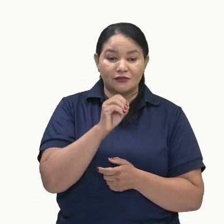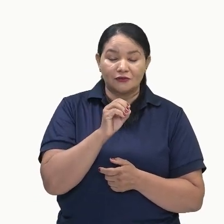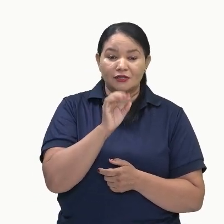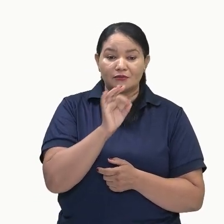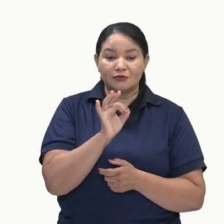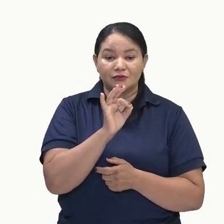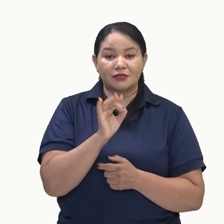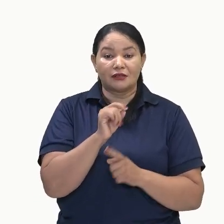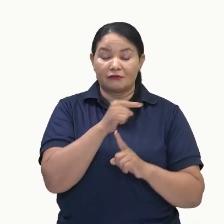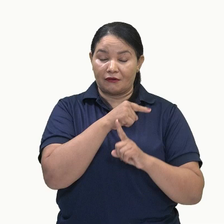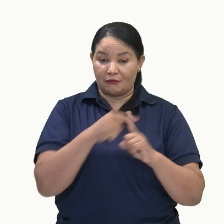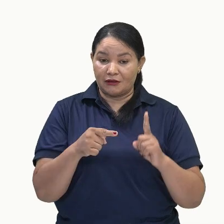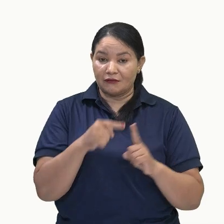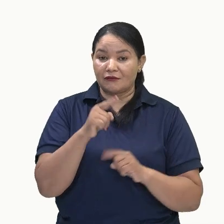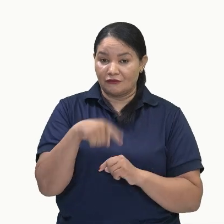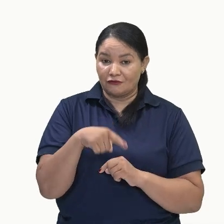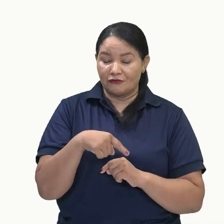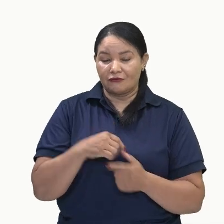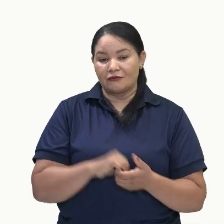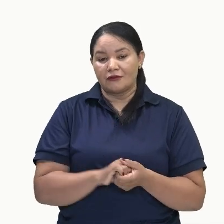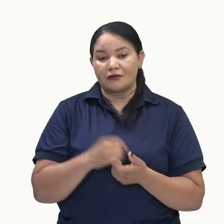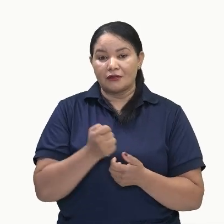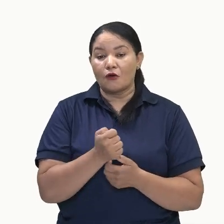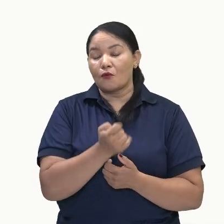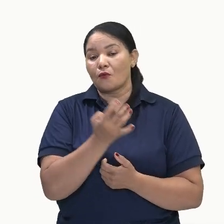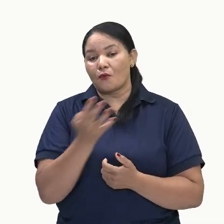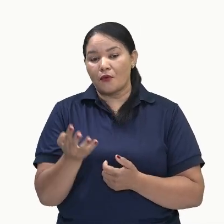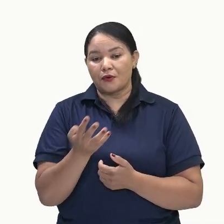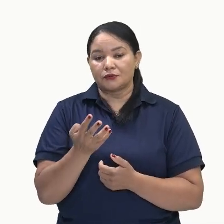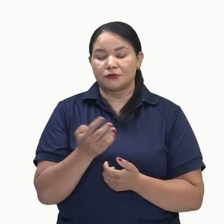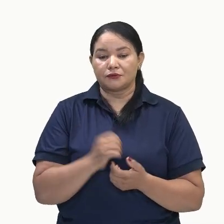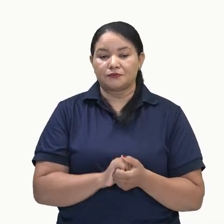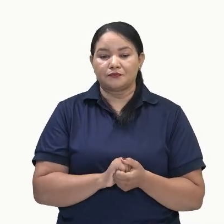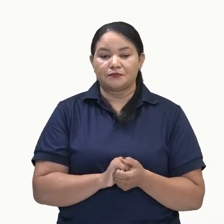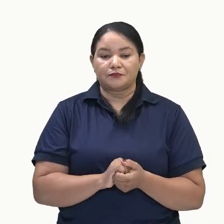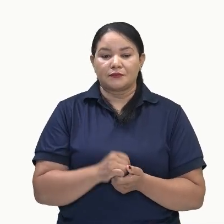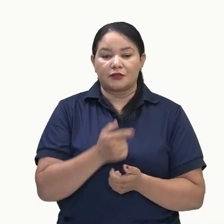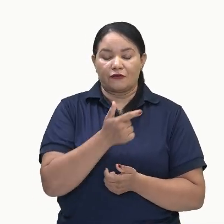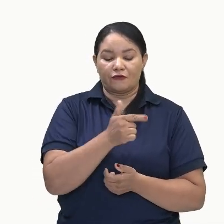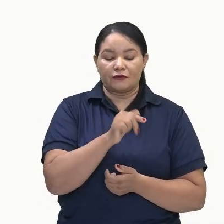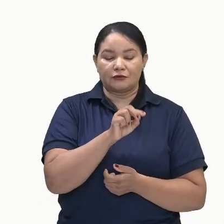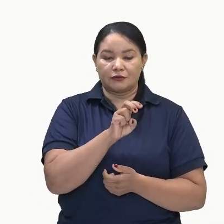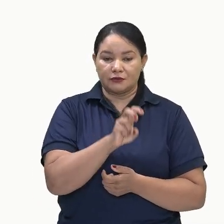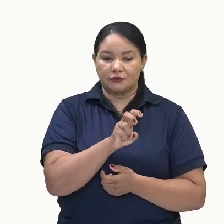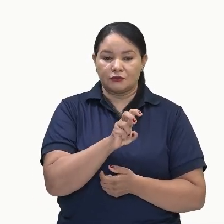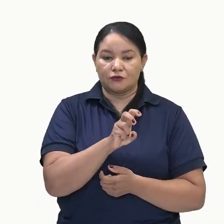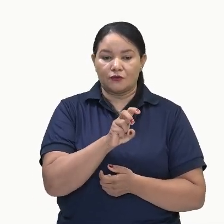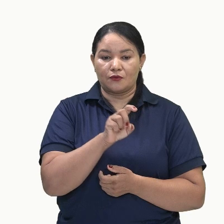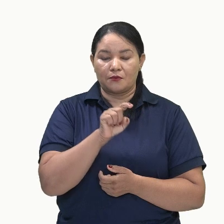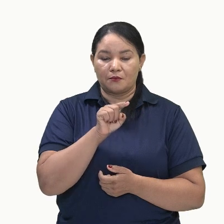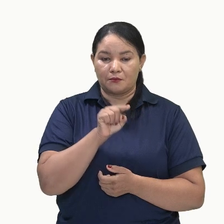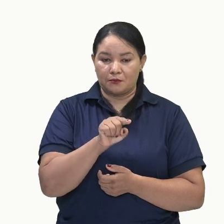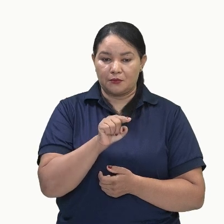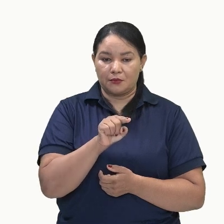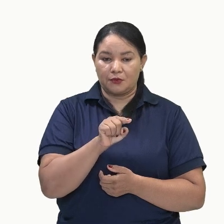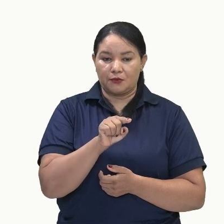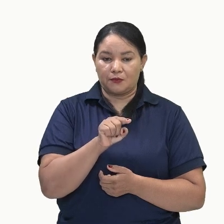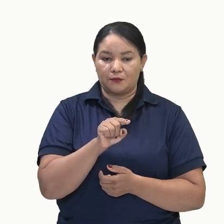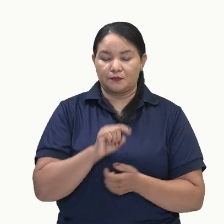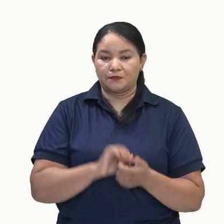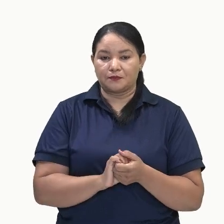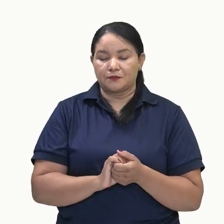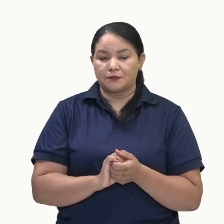a metade. Metade de 50 mil, que é igual a 25